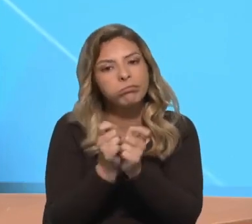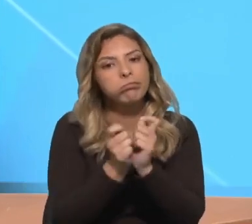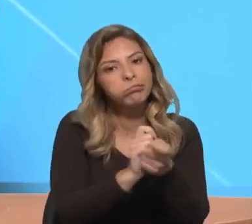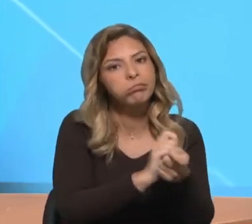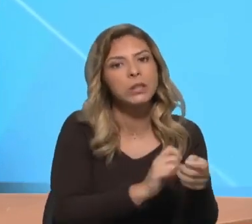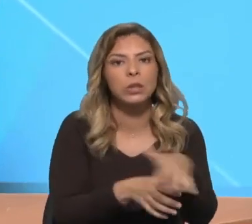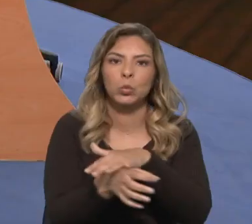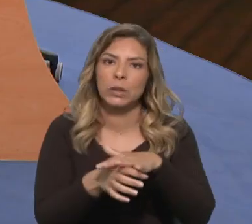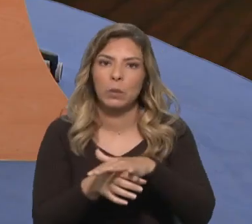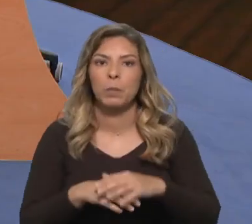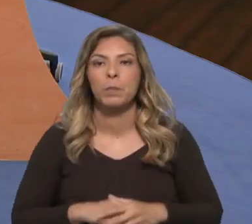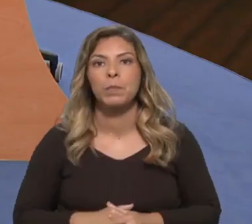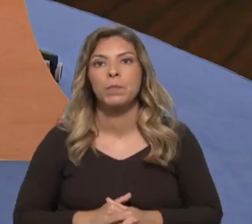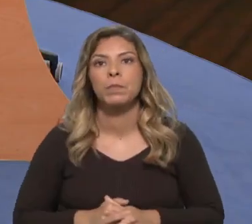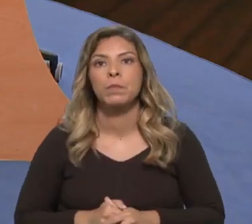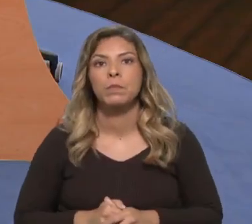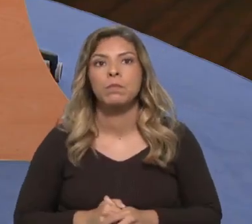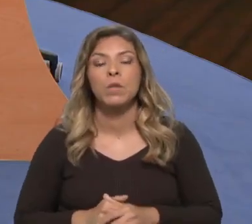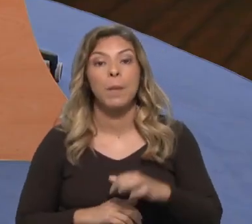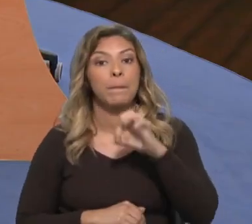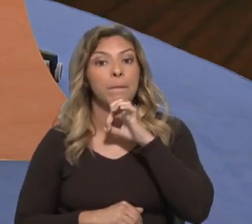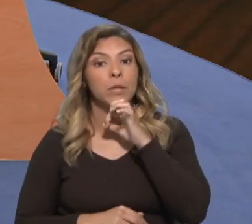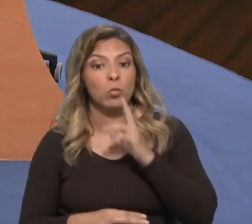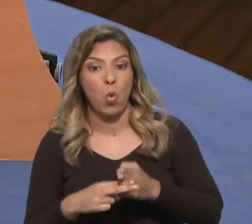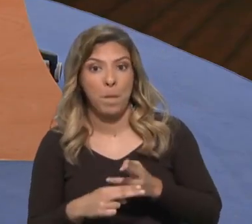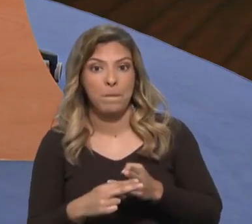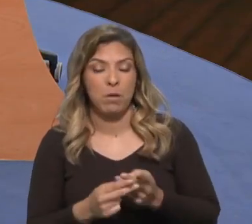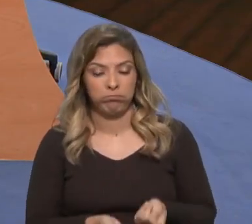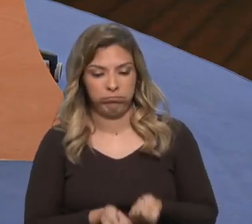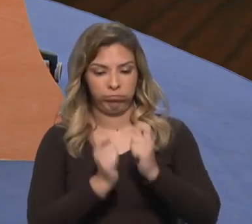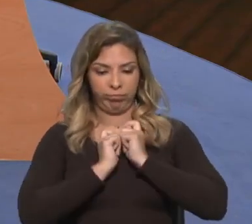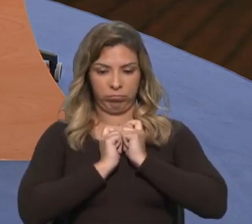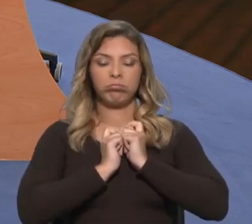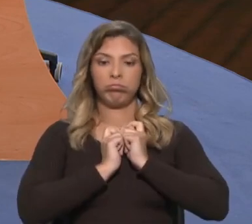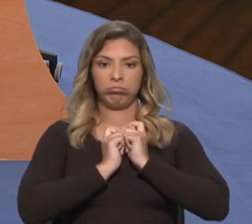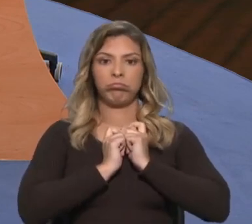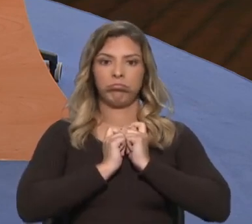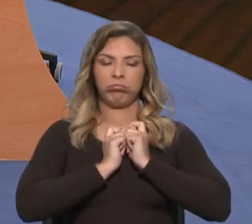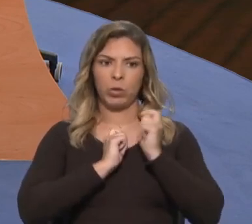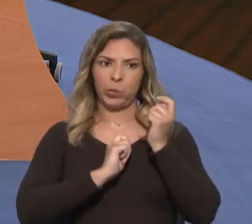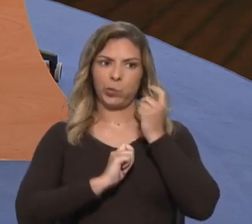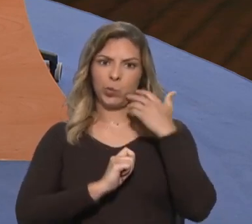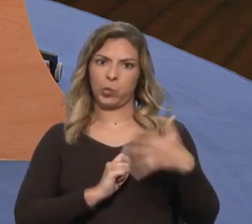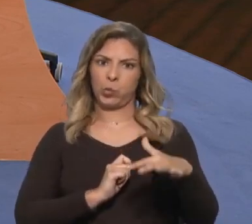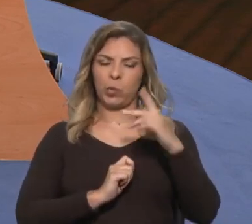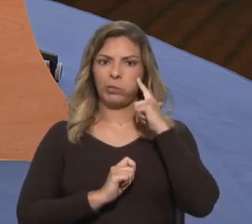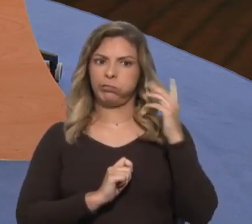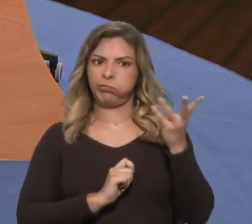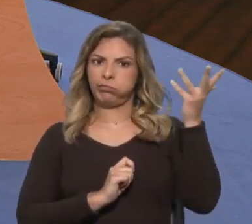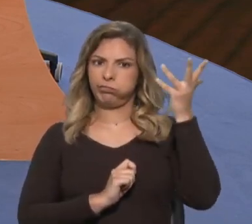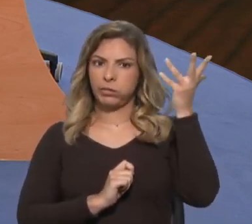situação. Portanto, à medida que o Bispo de Roma assume um papel mais preponderante no quadro da Igreja